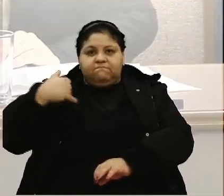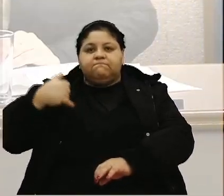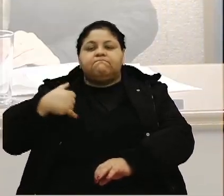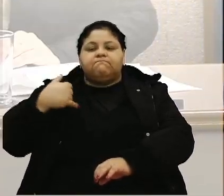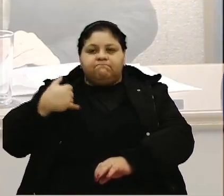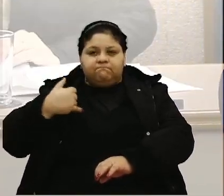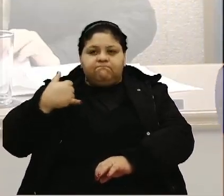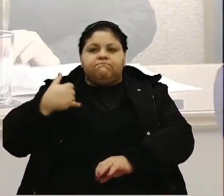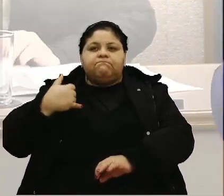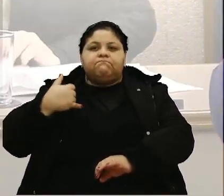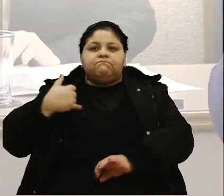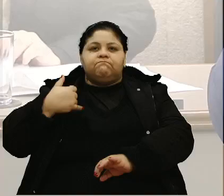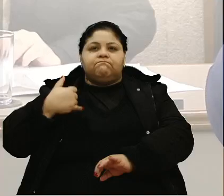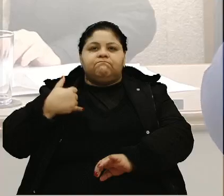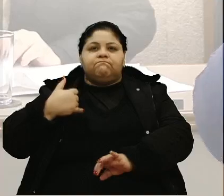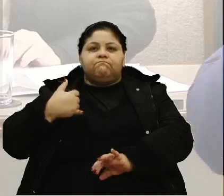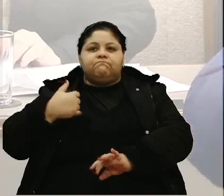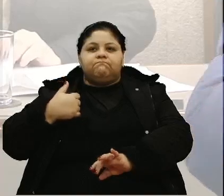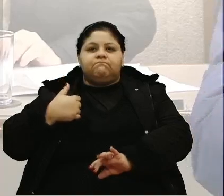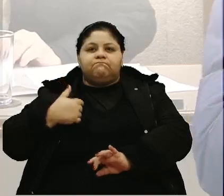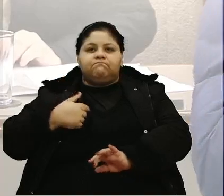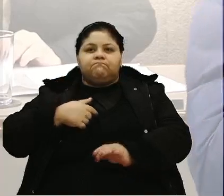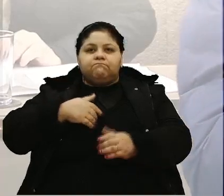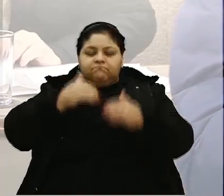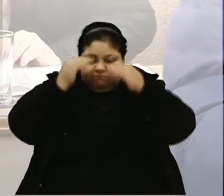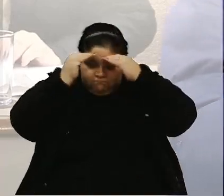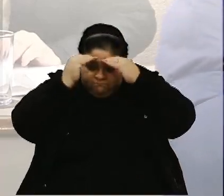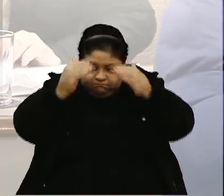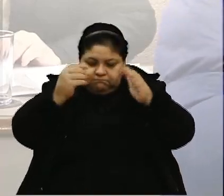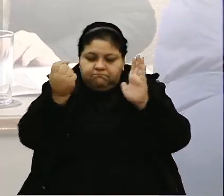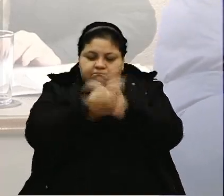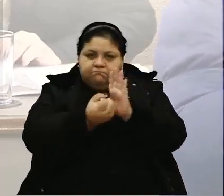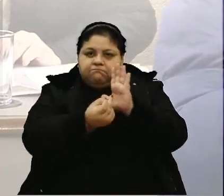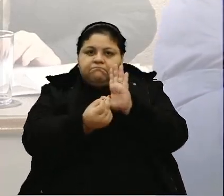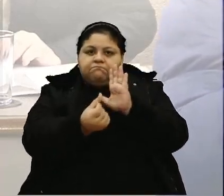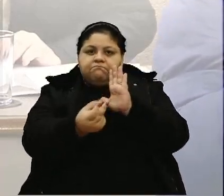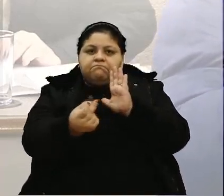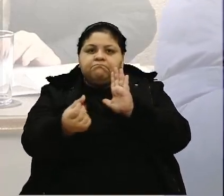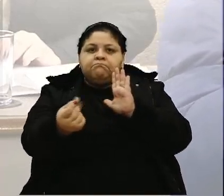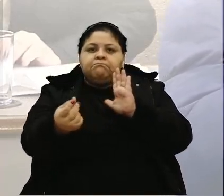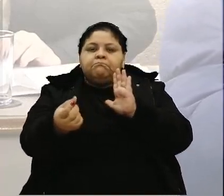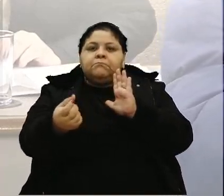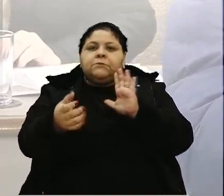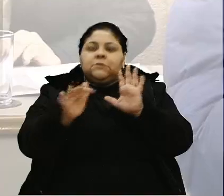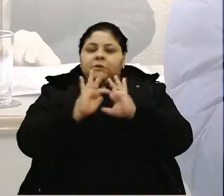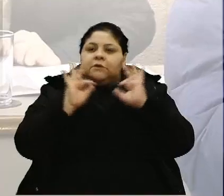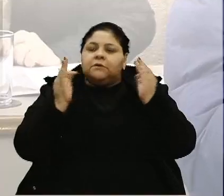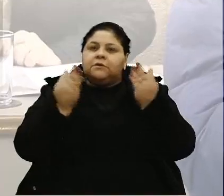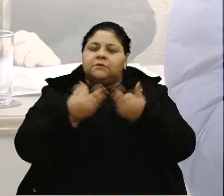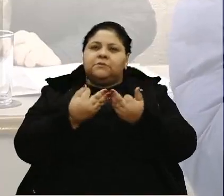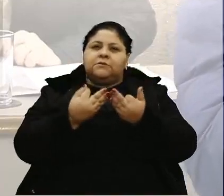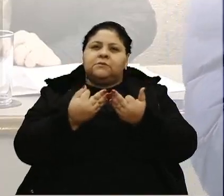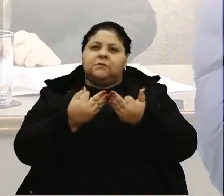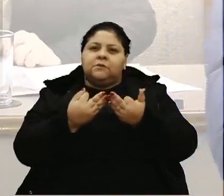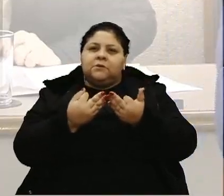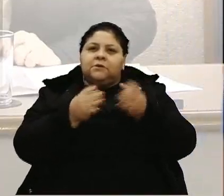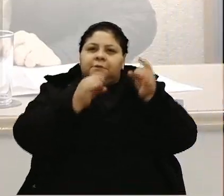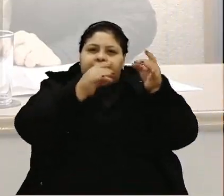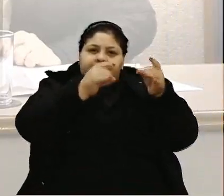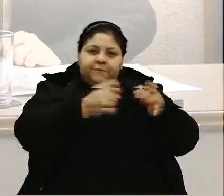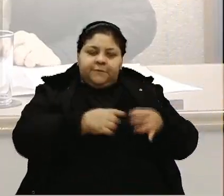cumpriu sua caminhada, deixou seu legado, e a família, especialmente